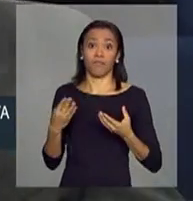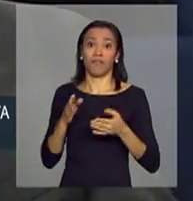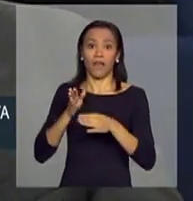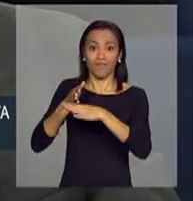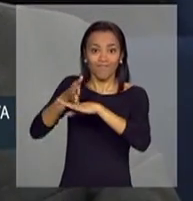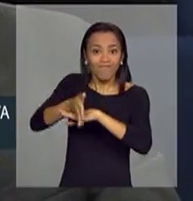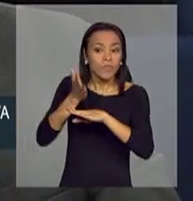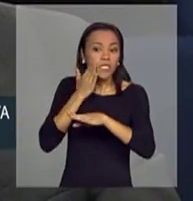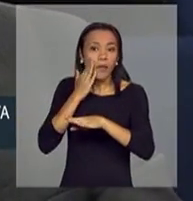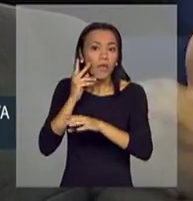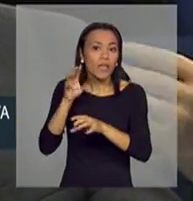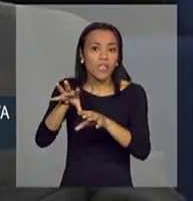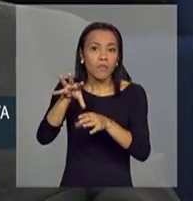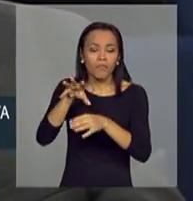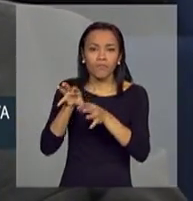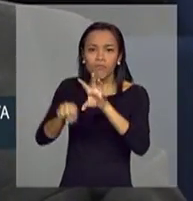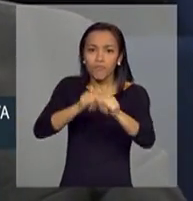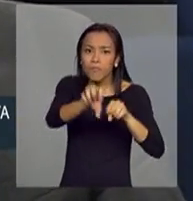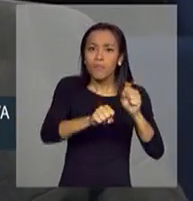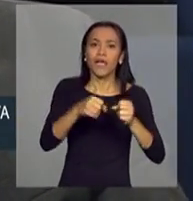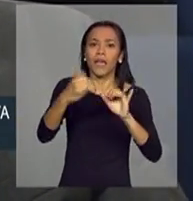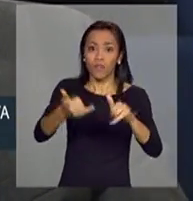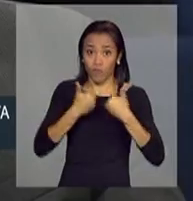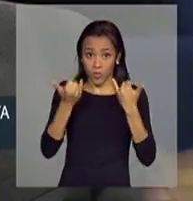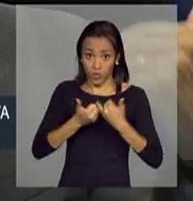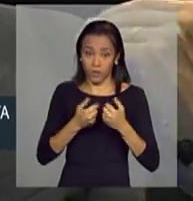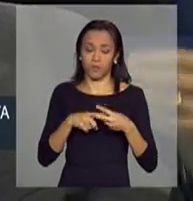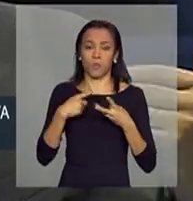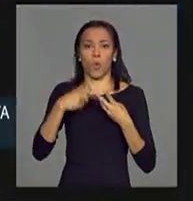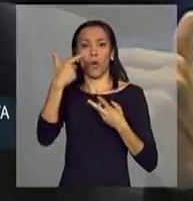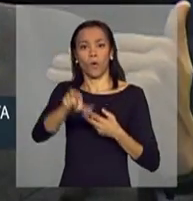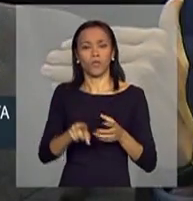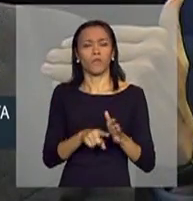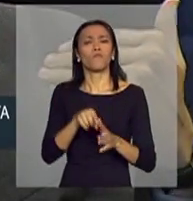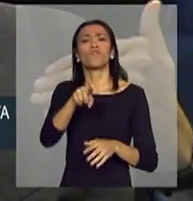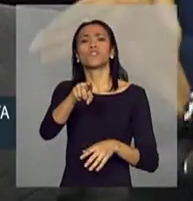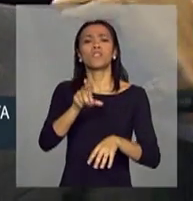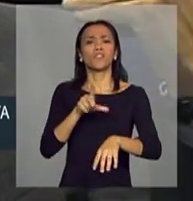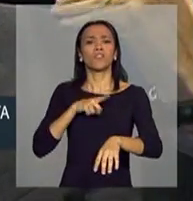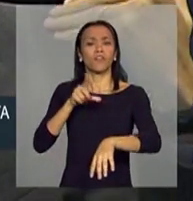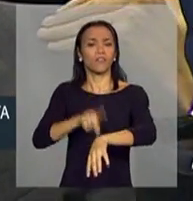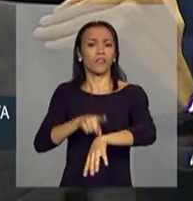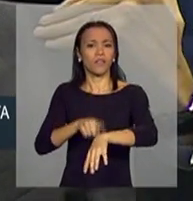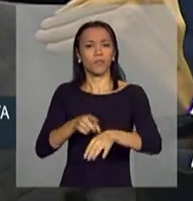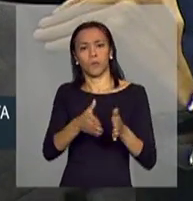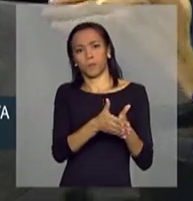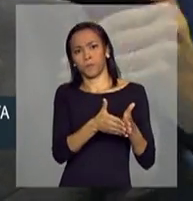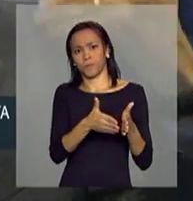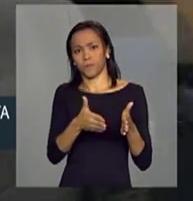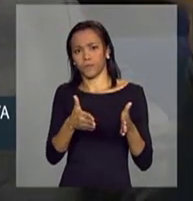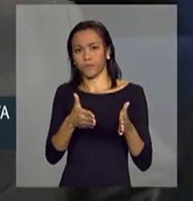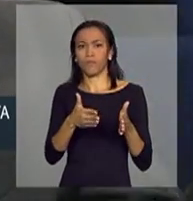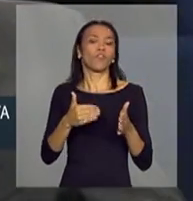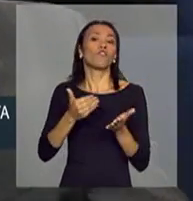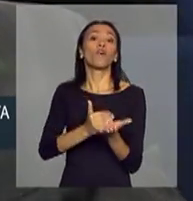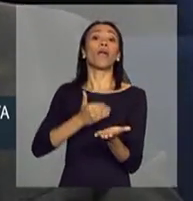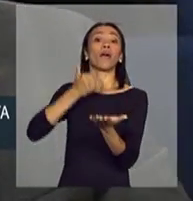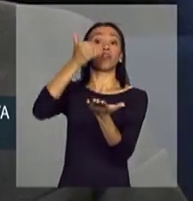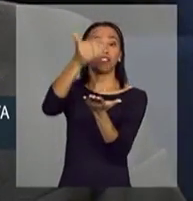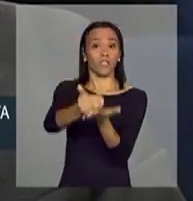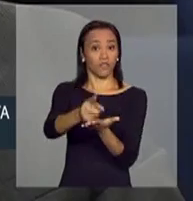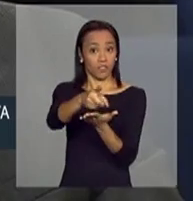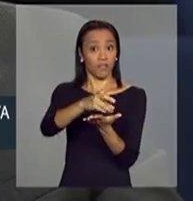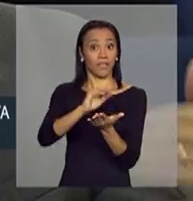uma entrevista direta com o Paulo Sérgio, mas eu vou reafirmar. Vocês tiveram um prazo de funcionamento adiado, né? Quer dizer, agora vocês vão até o